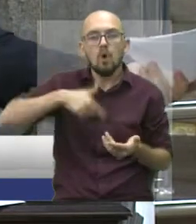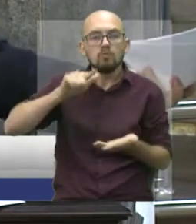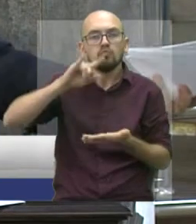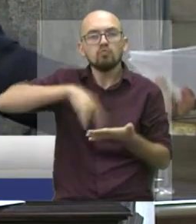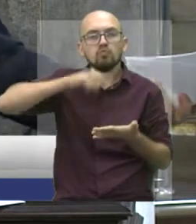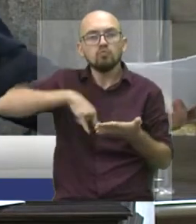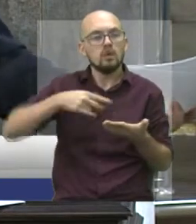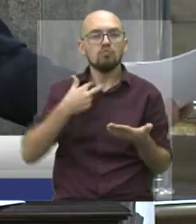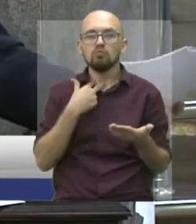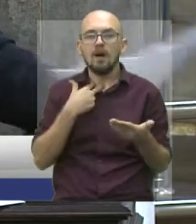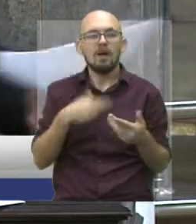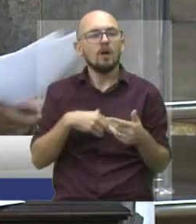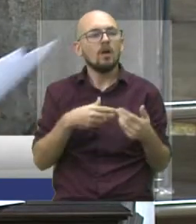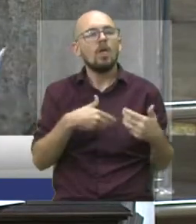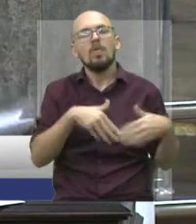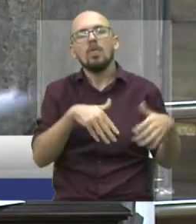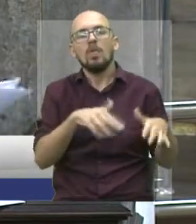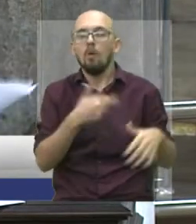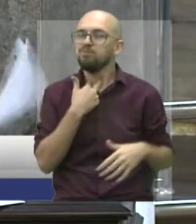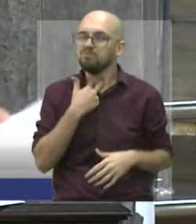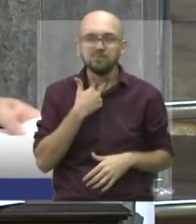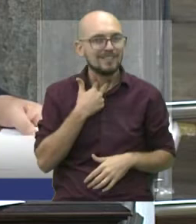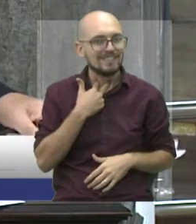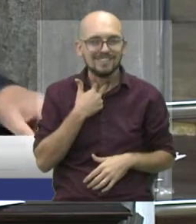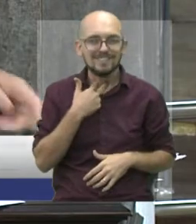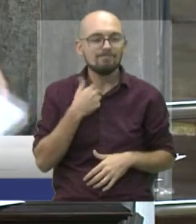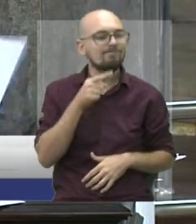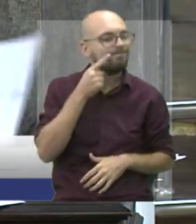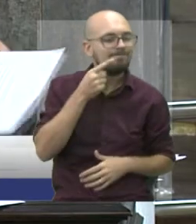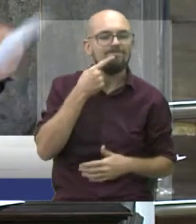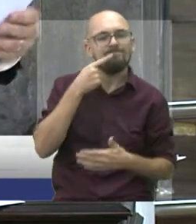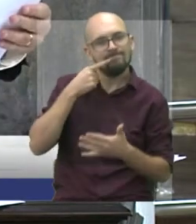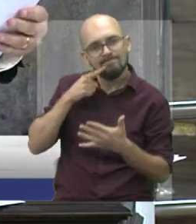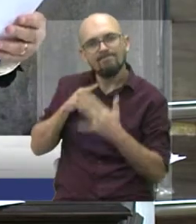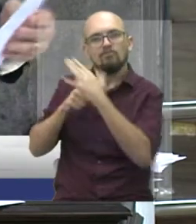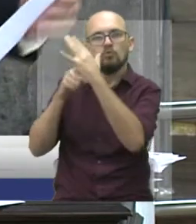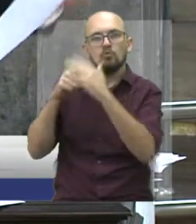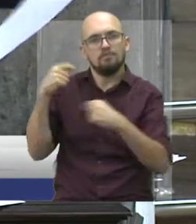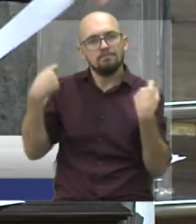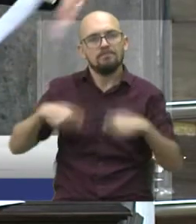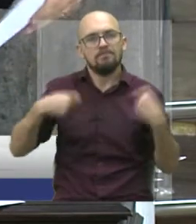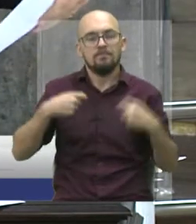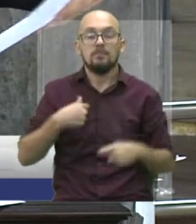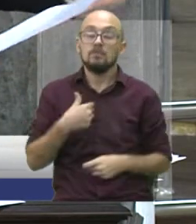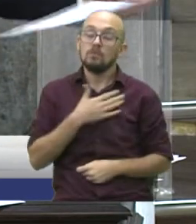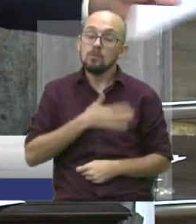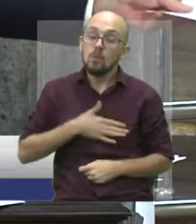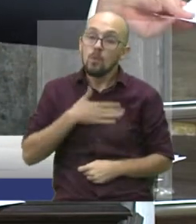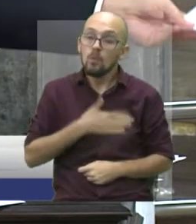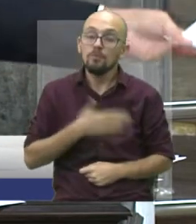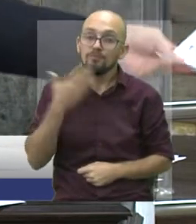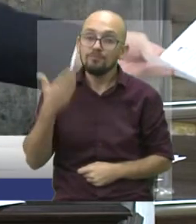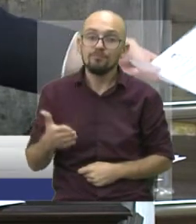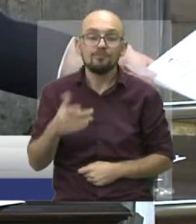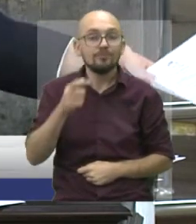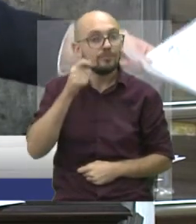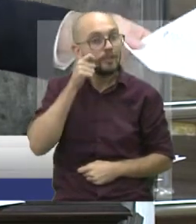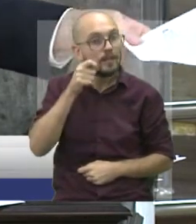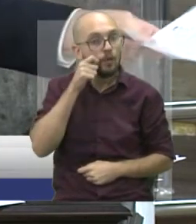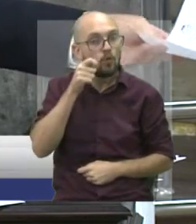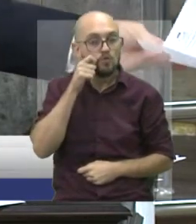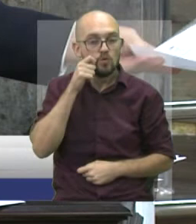não podemos fechar os olhos. Então, eu gostaria que o Denilson, como é aqui no